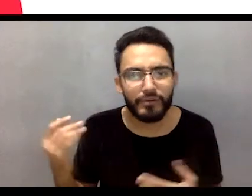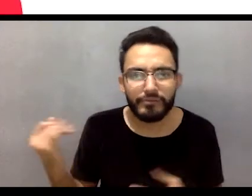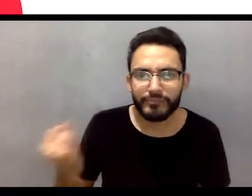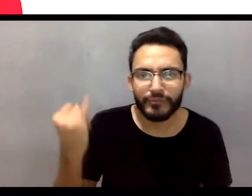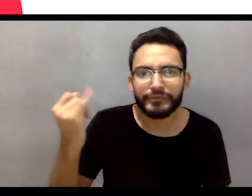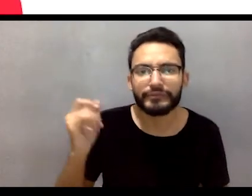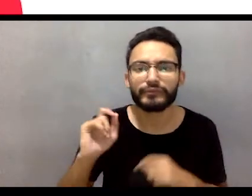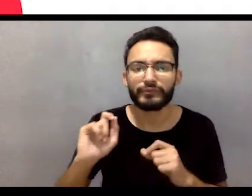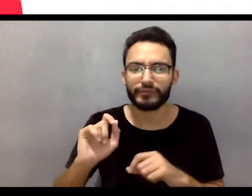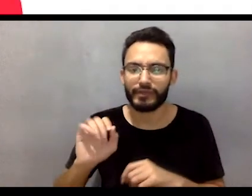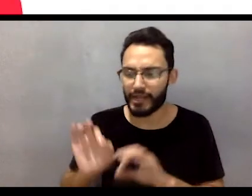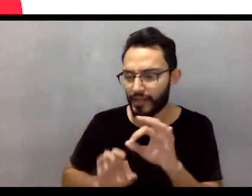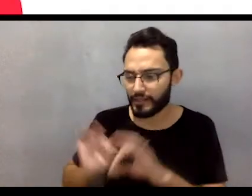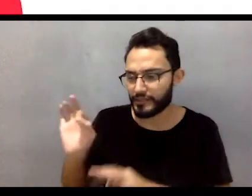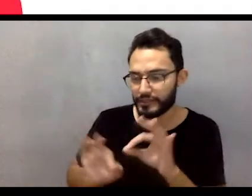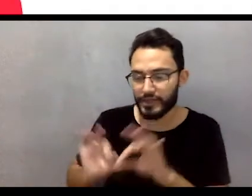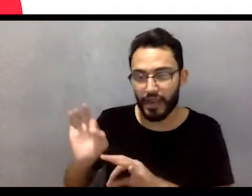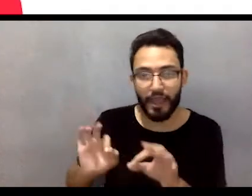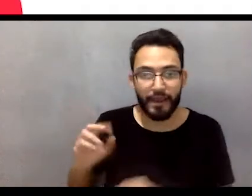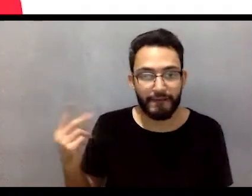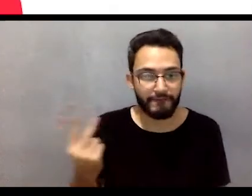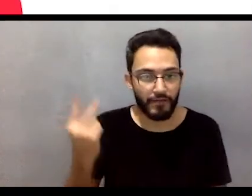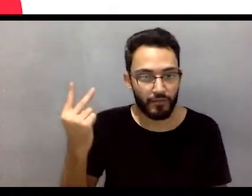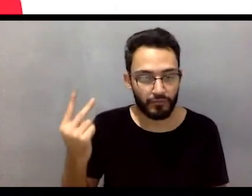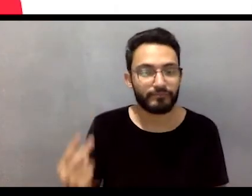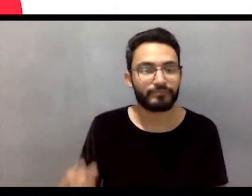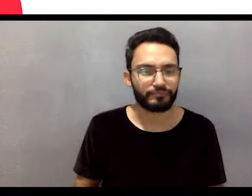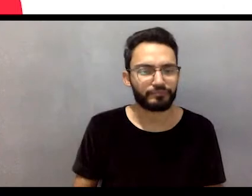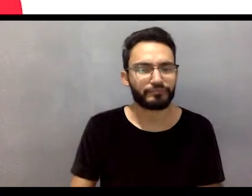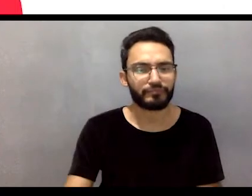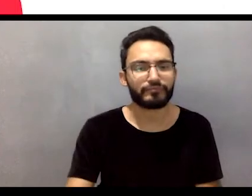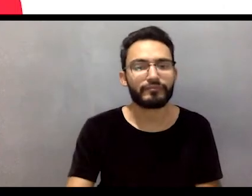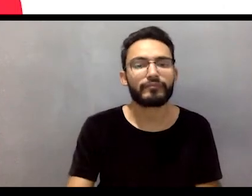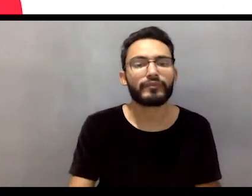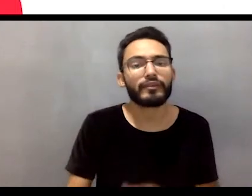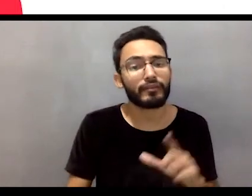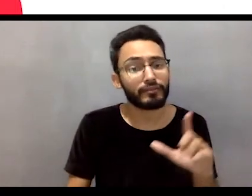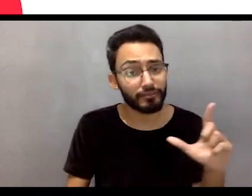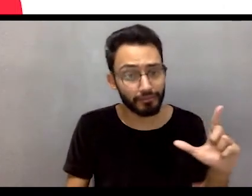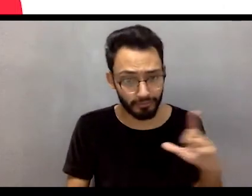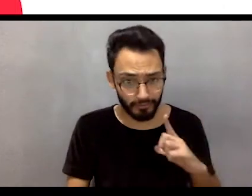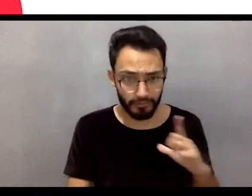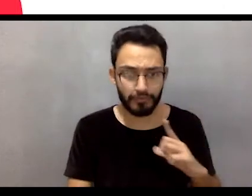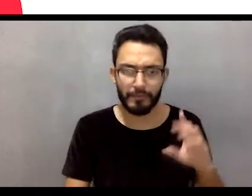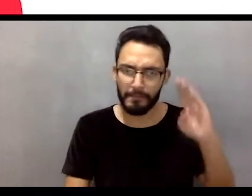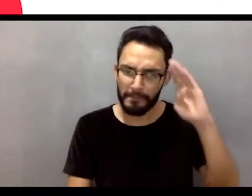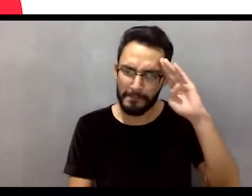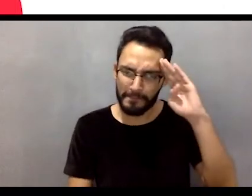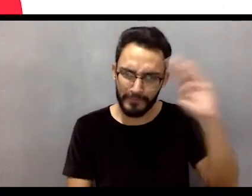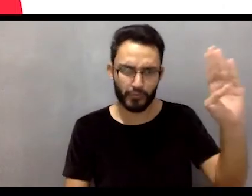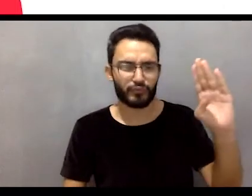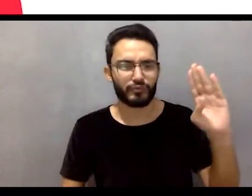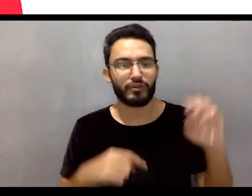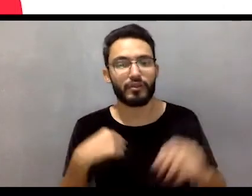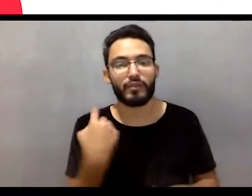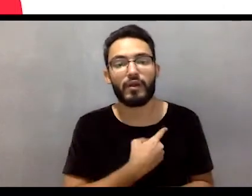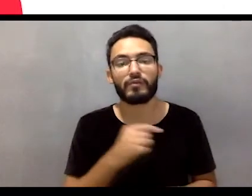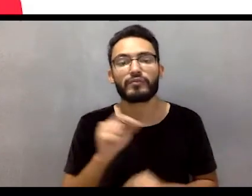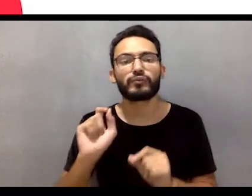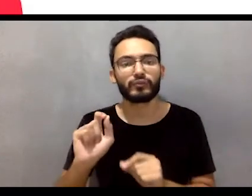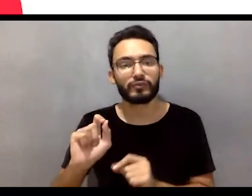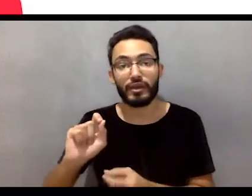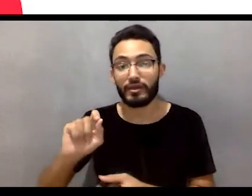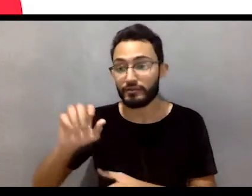dessa engenharia de valor? Então, nós temos uma priorização do nosso escopo,